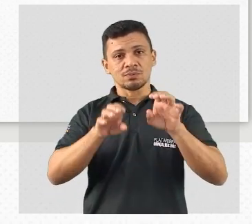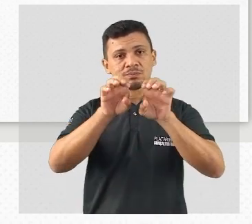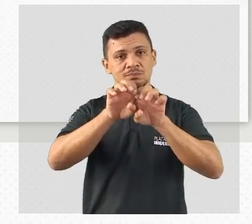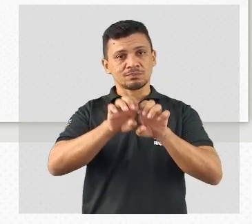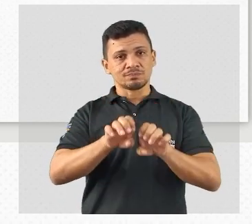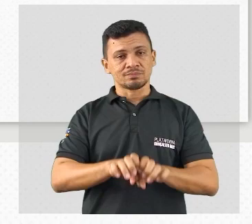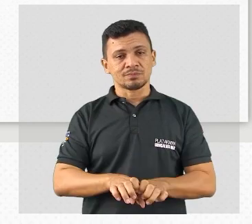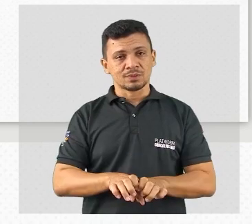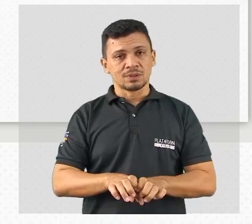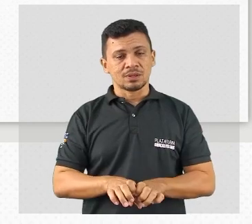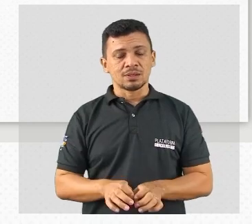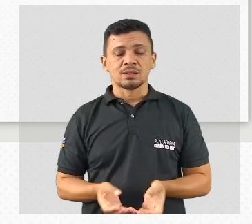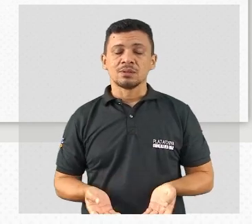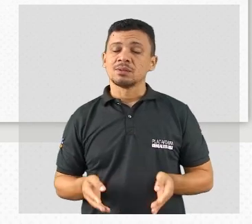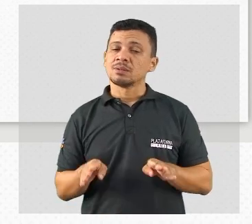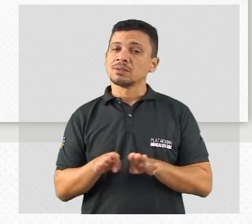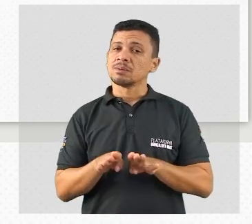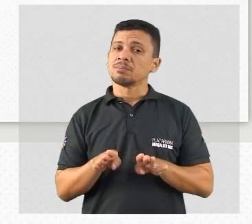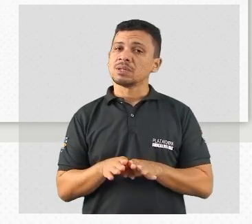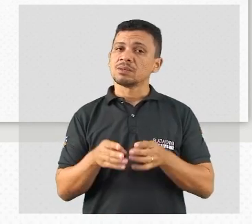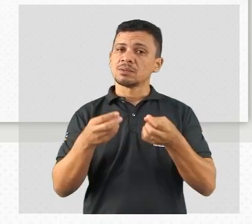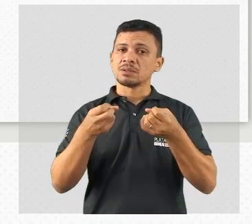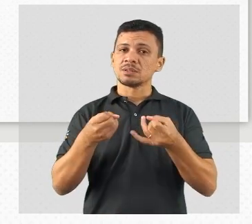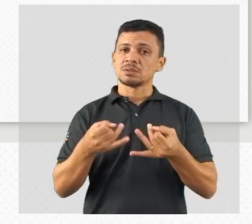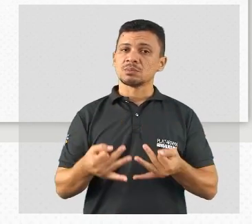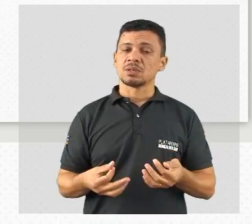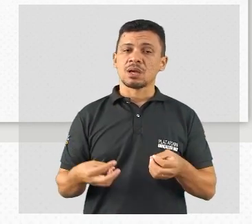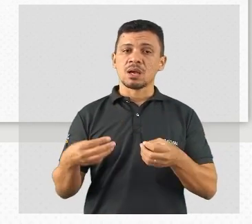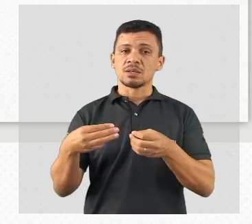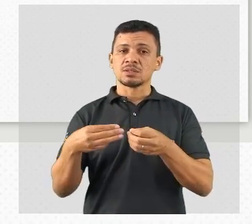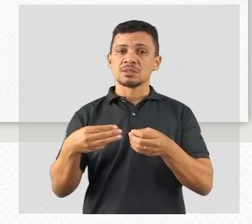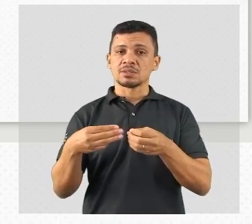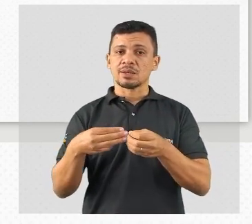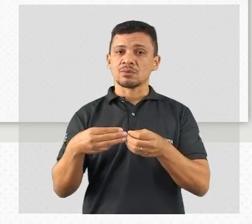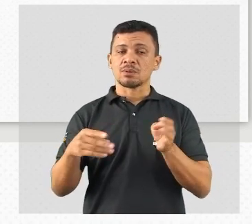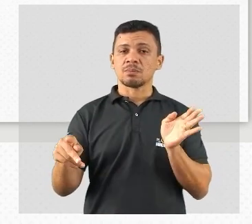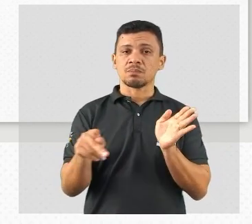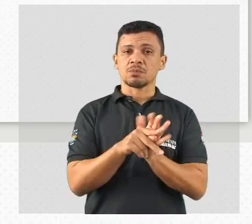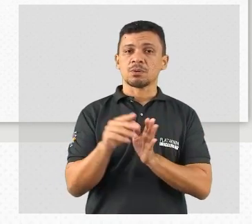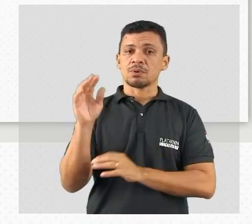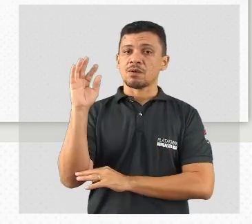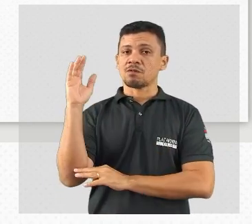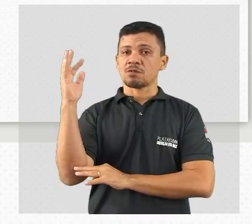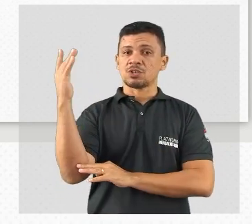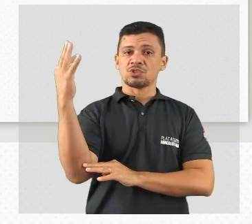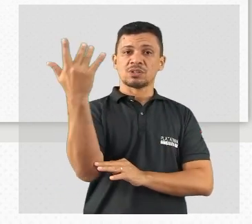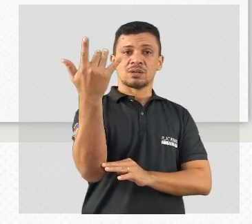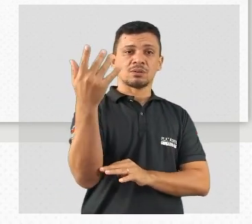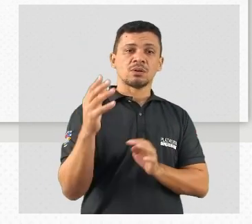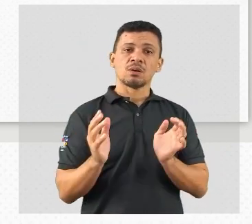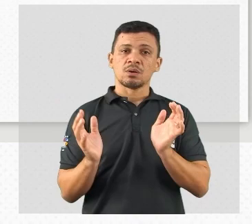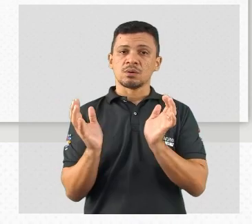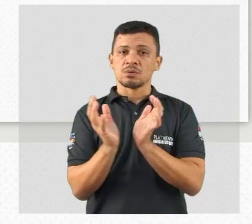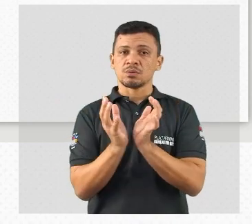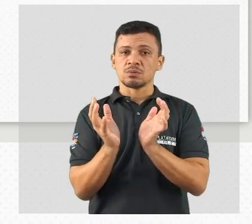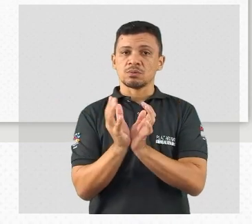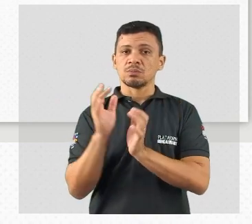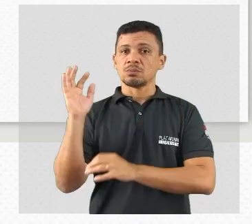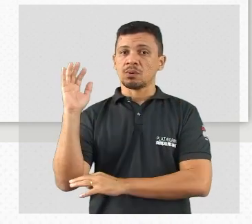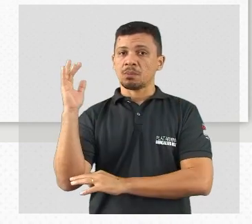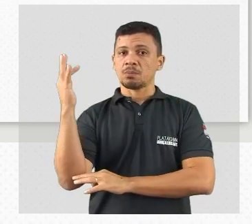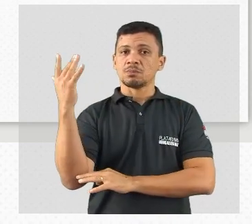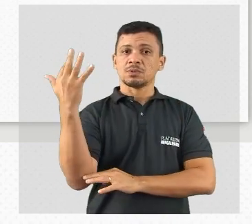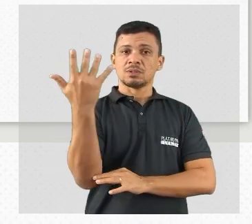Tá? E também vamos falar um pouquinho das células dos vegetais, do reino plantae, que também são muito